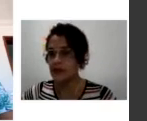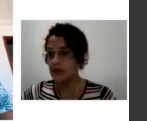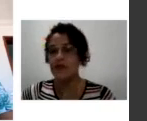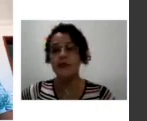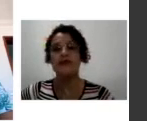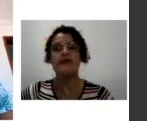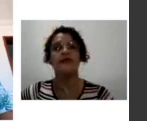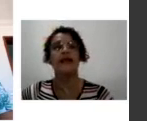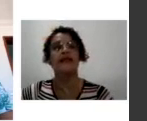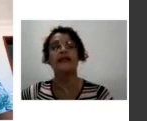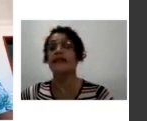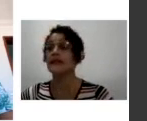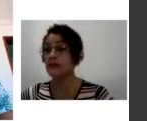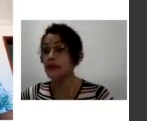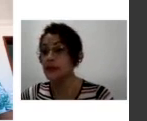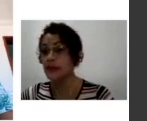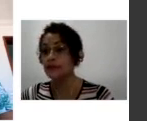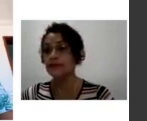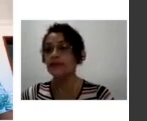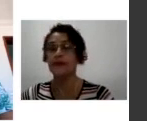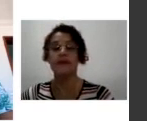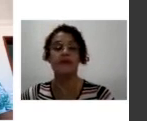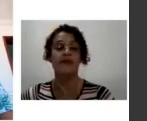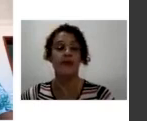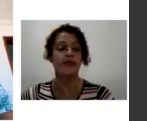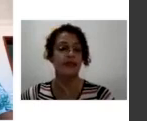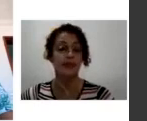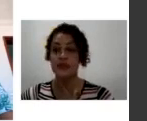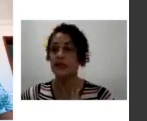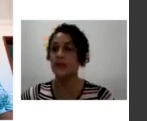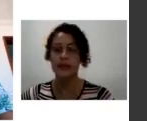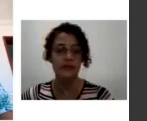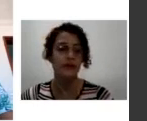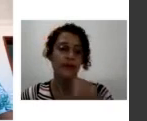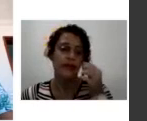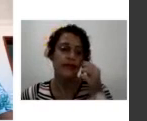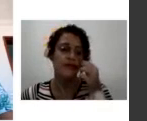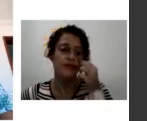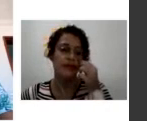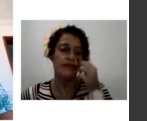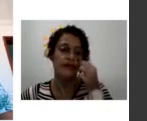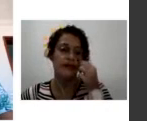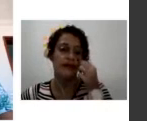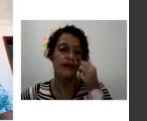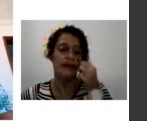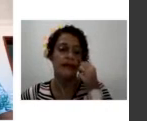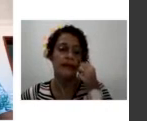preparou toda essa atividade para que fosse online e ela não aconteceu, né, porque foi exatamente naquele período em que a gente